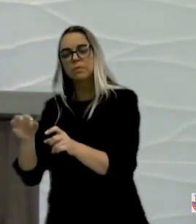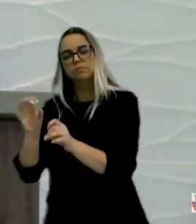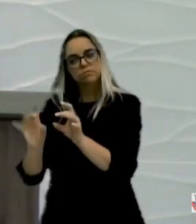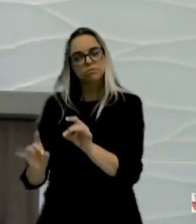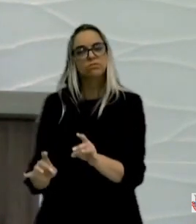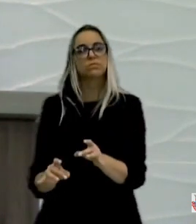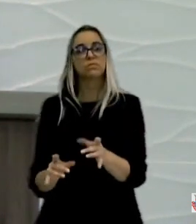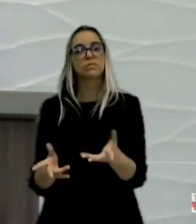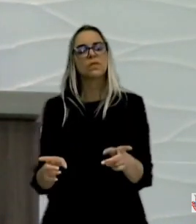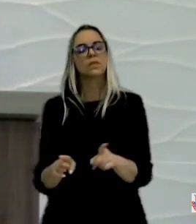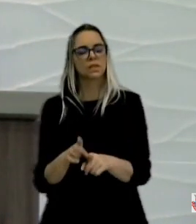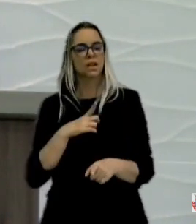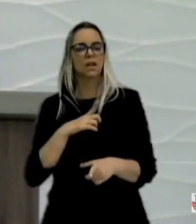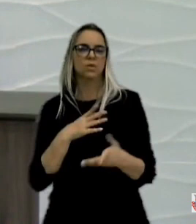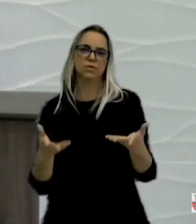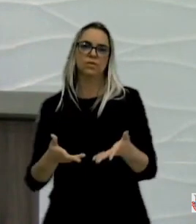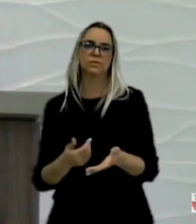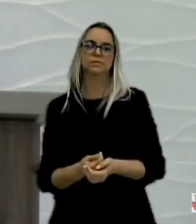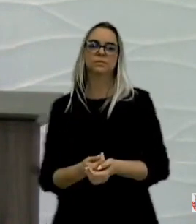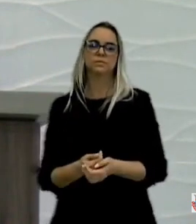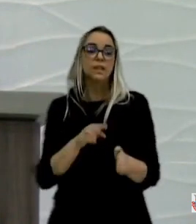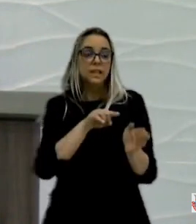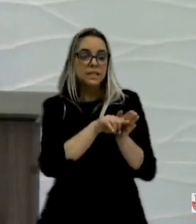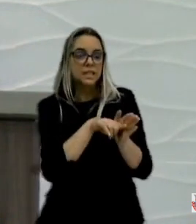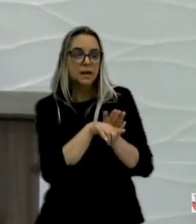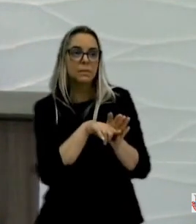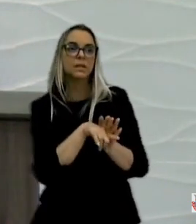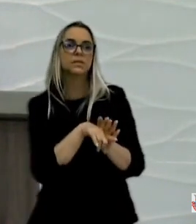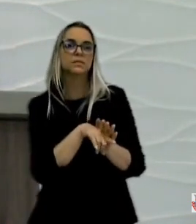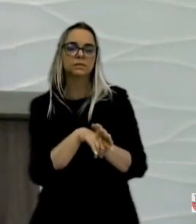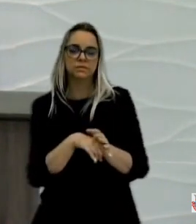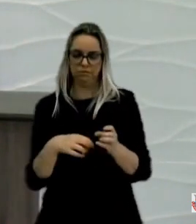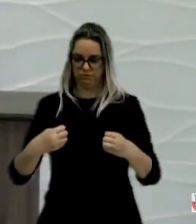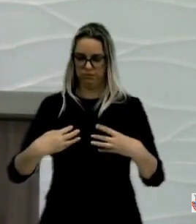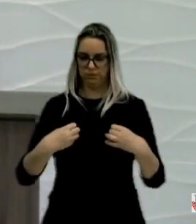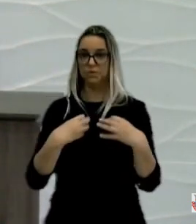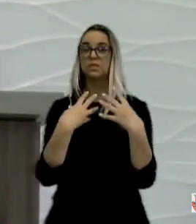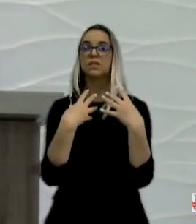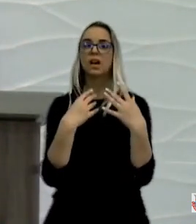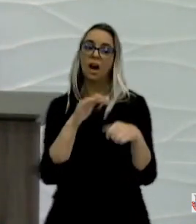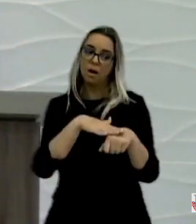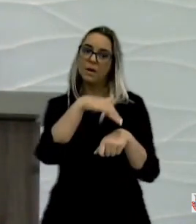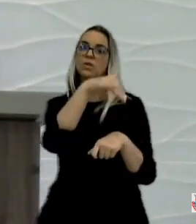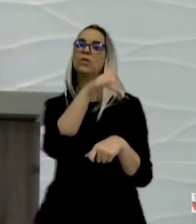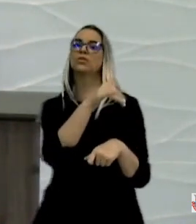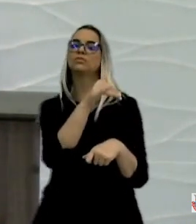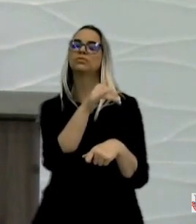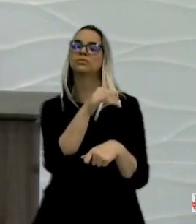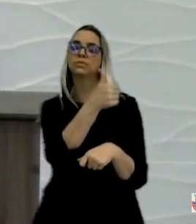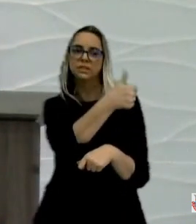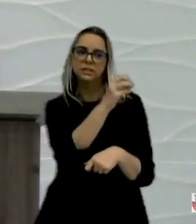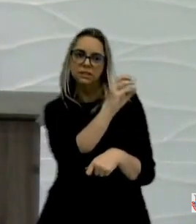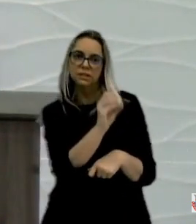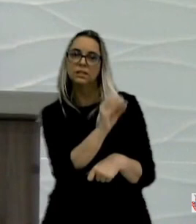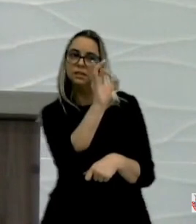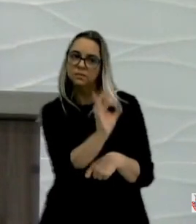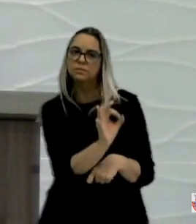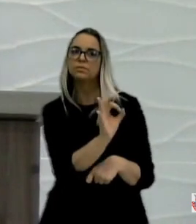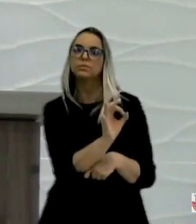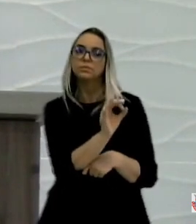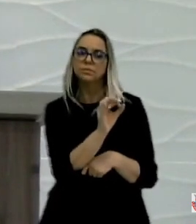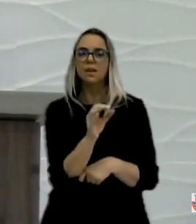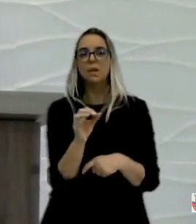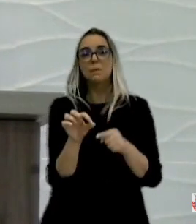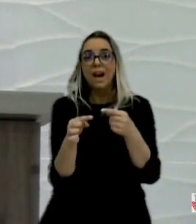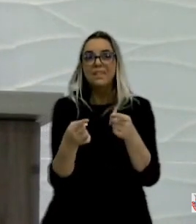ultrassom aumentou praticamente o dobro, 100%, e ainda é pouco, porque tem